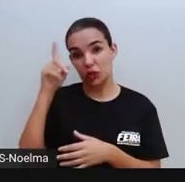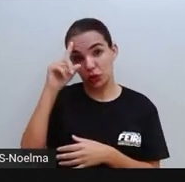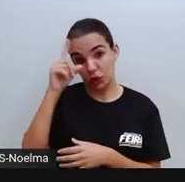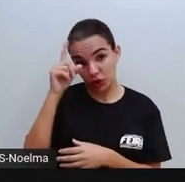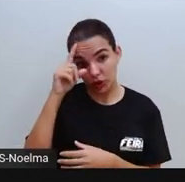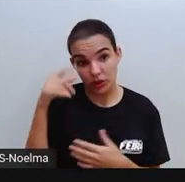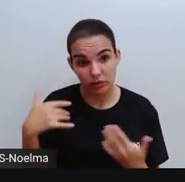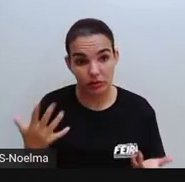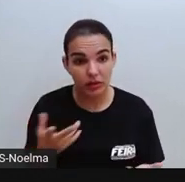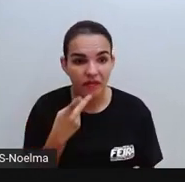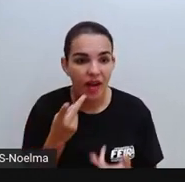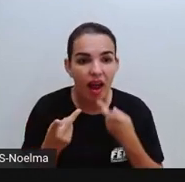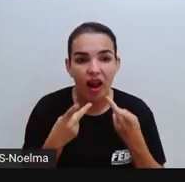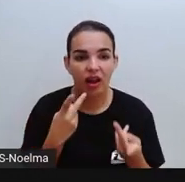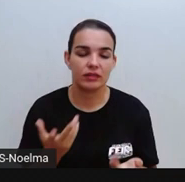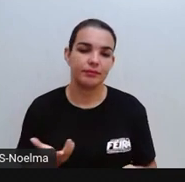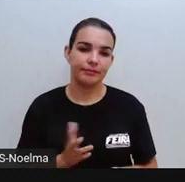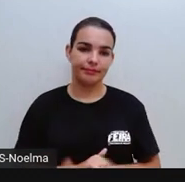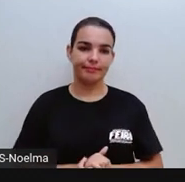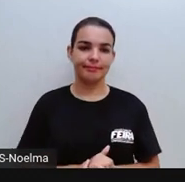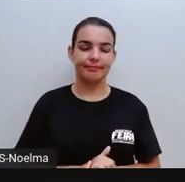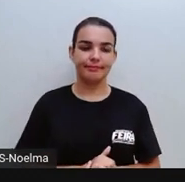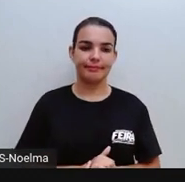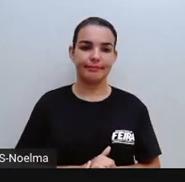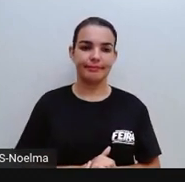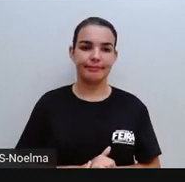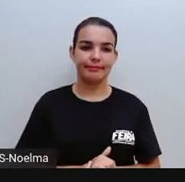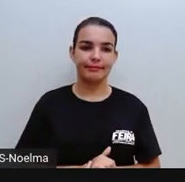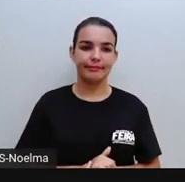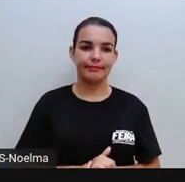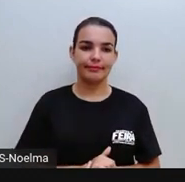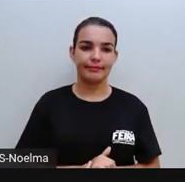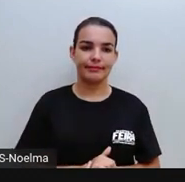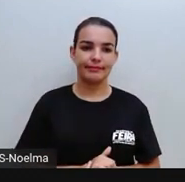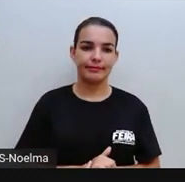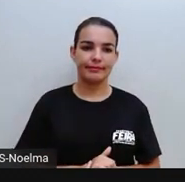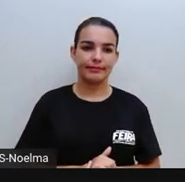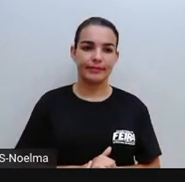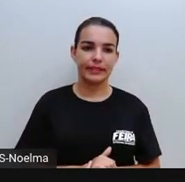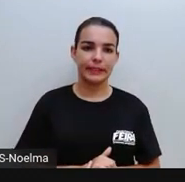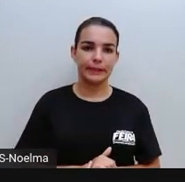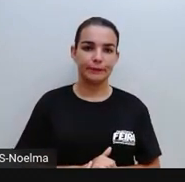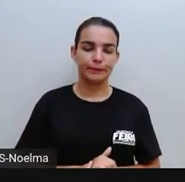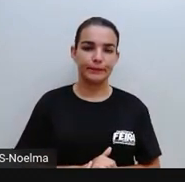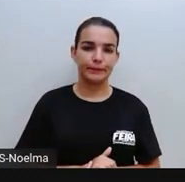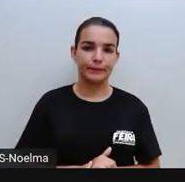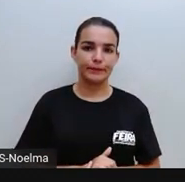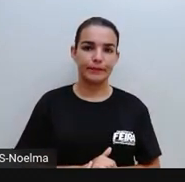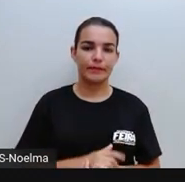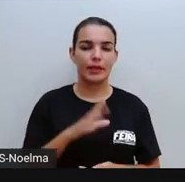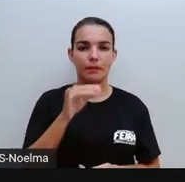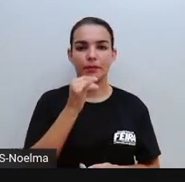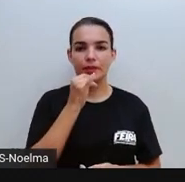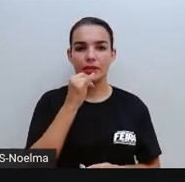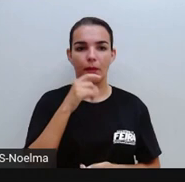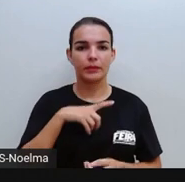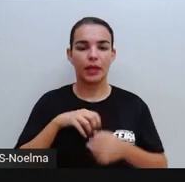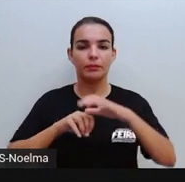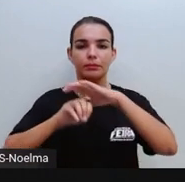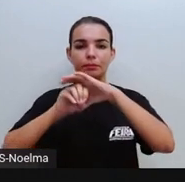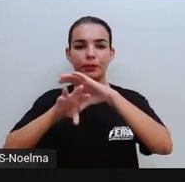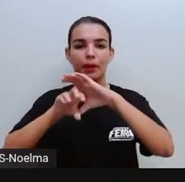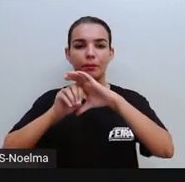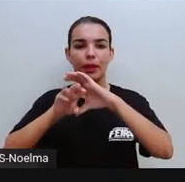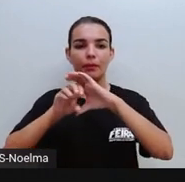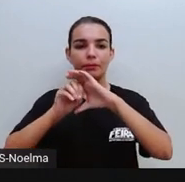exemplo a gente tem uns plantões que passam na Globo né que têm uma